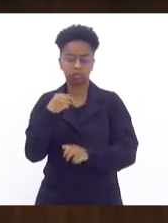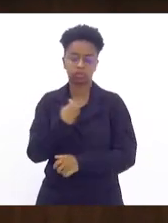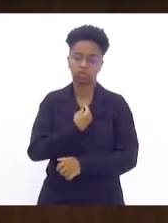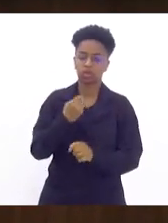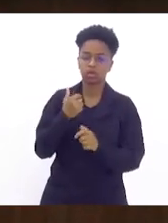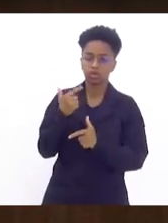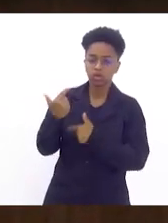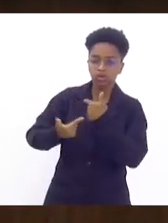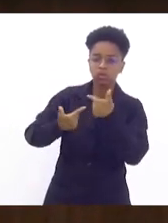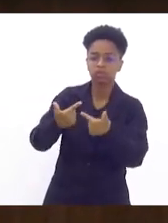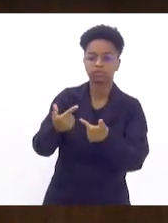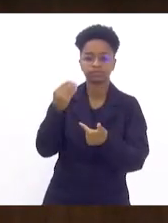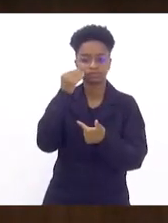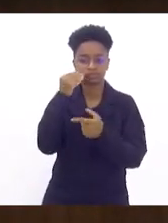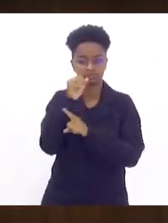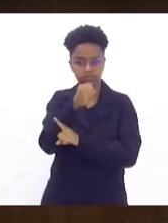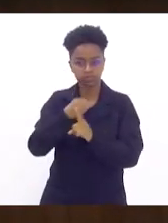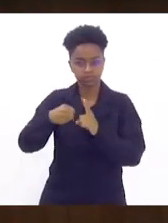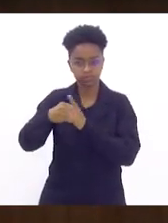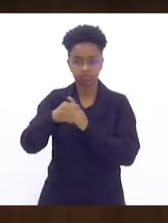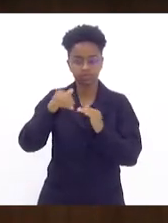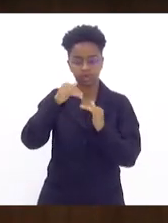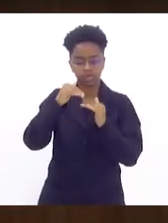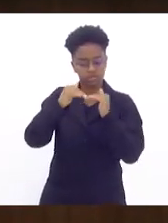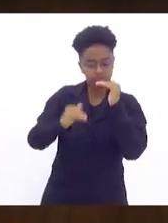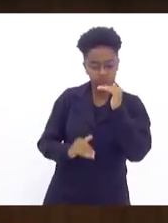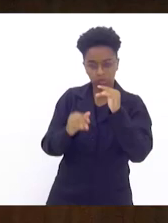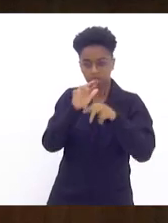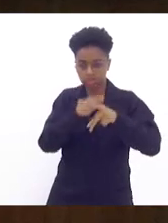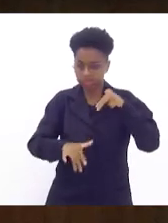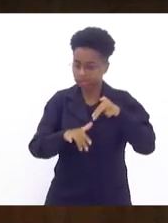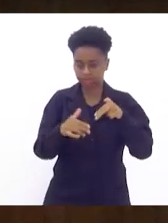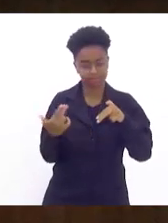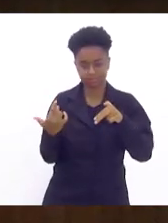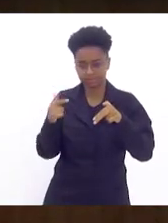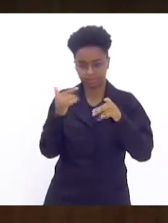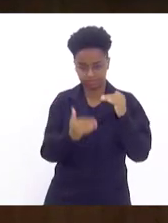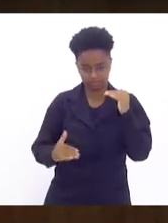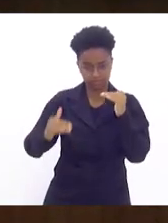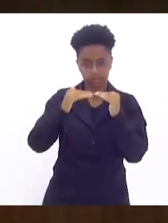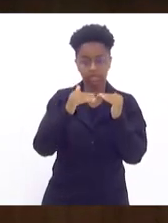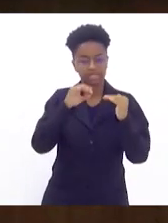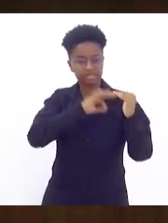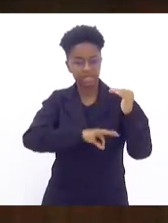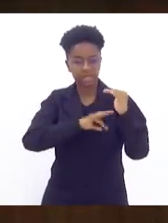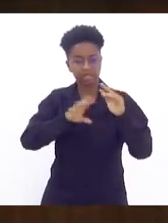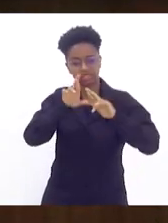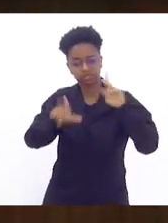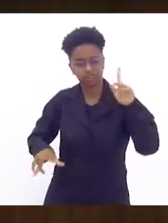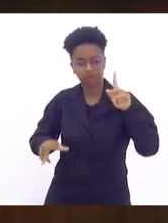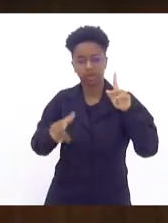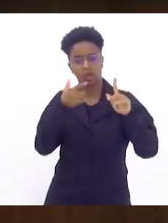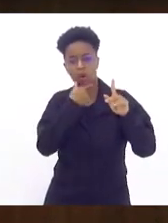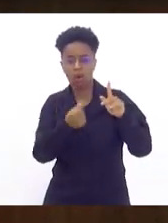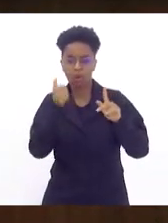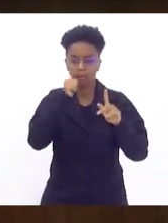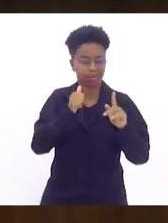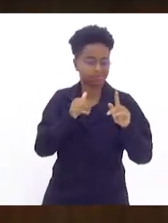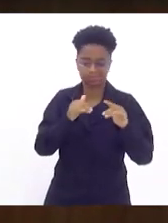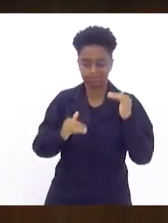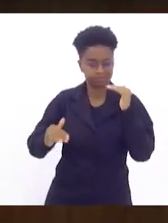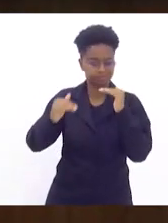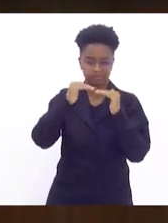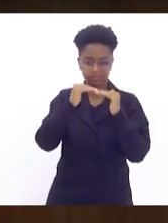onde não haja mais desigualdade de gênero onde não haja salários mais altos para homens que mulheres onde não haja